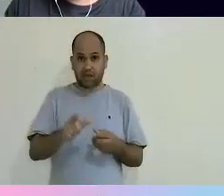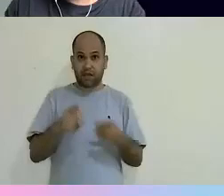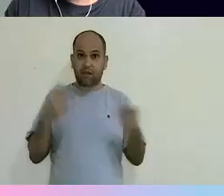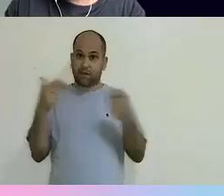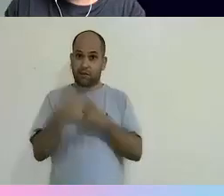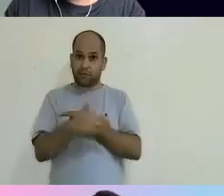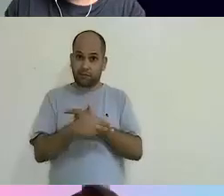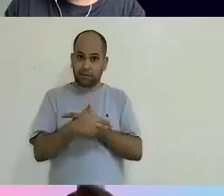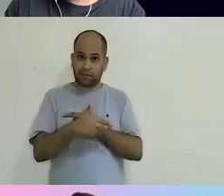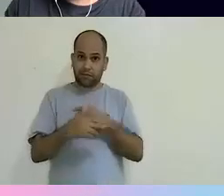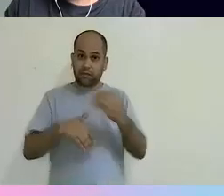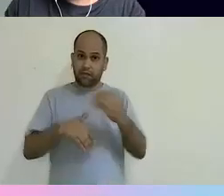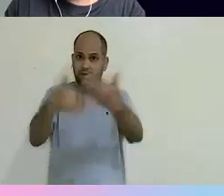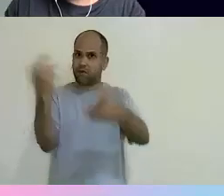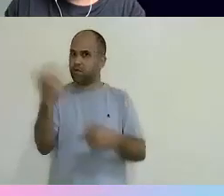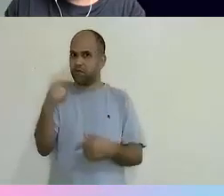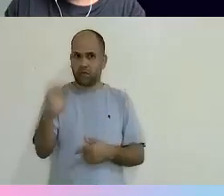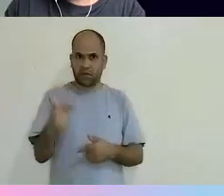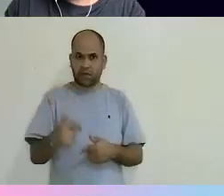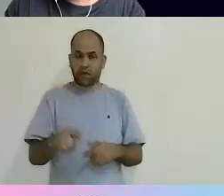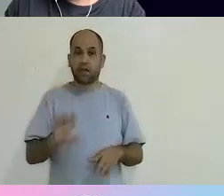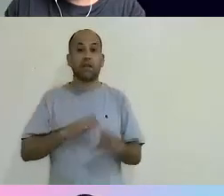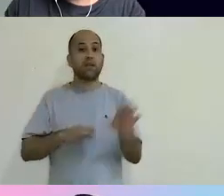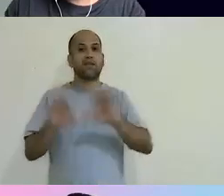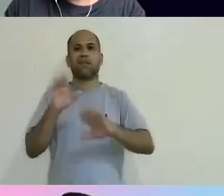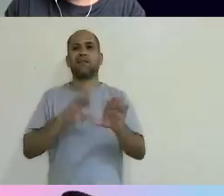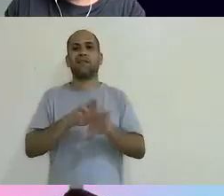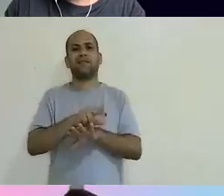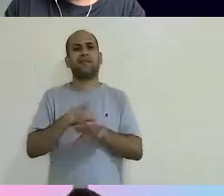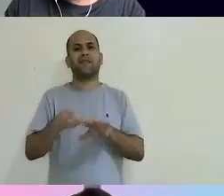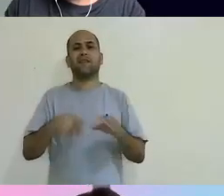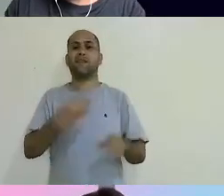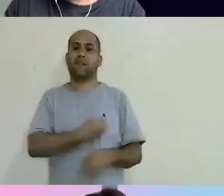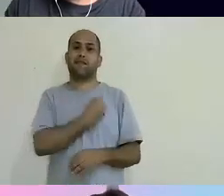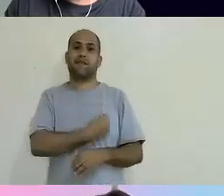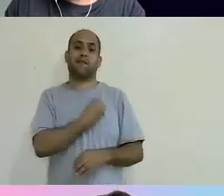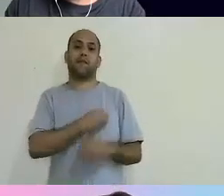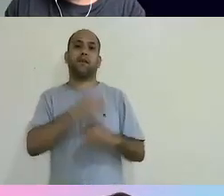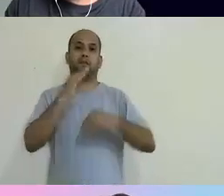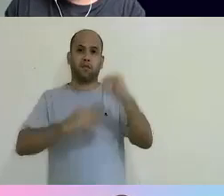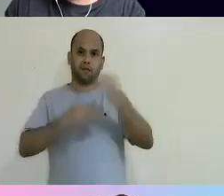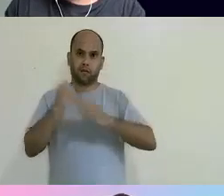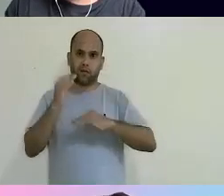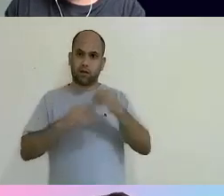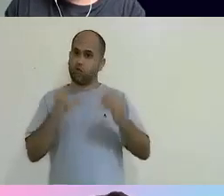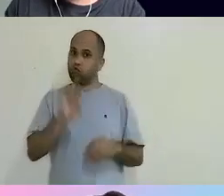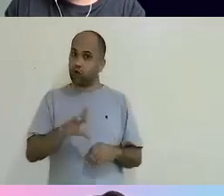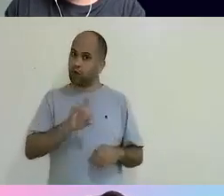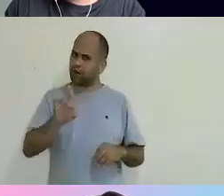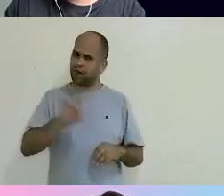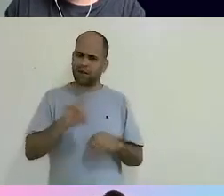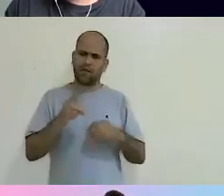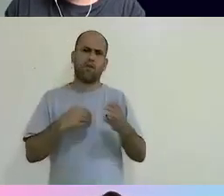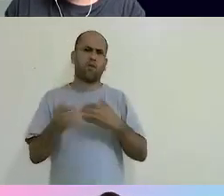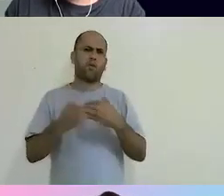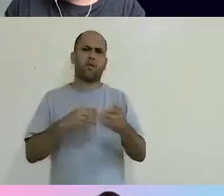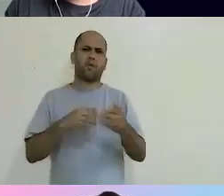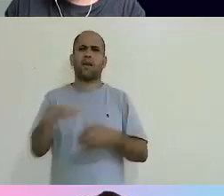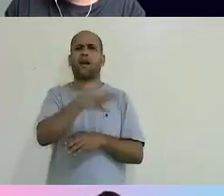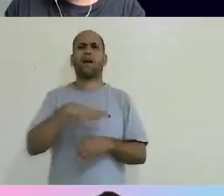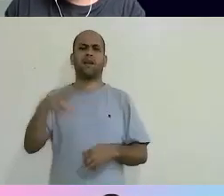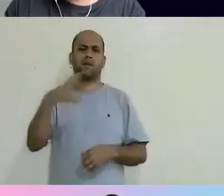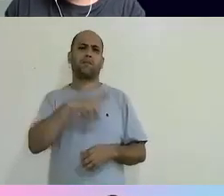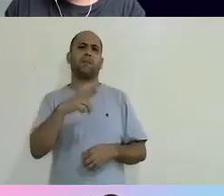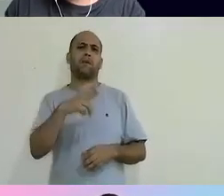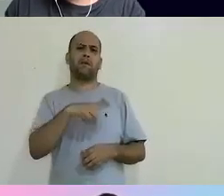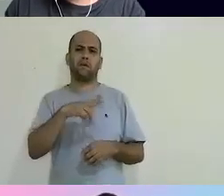isso independe só da vida profissional. Aqui a gente está com muito foco na vida profissional, mas independe da vida pessoal, né?